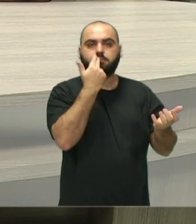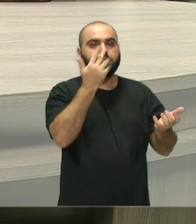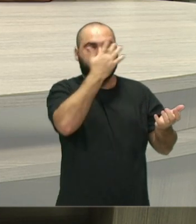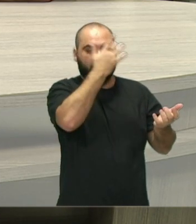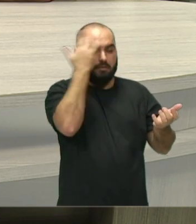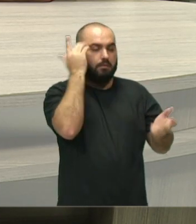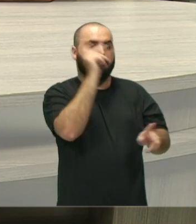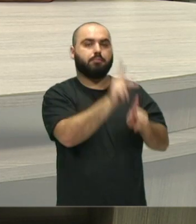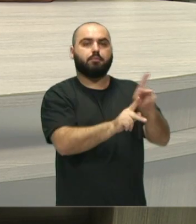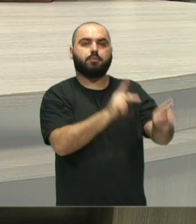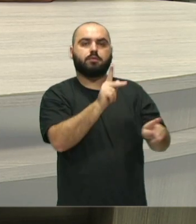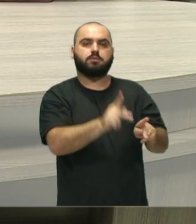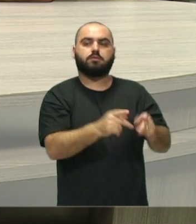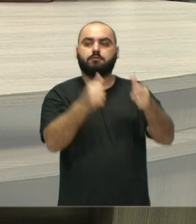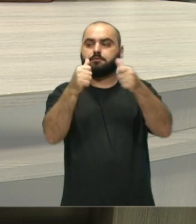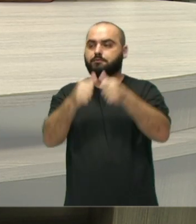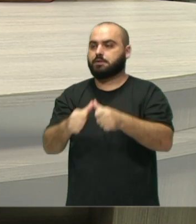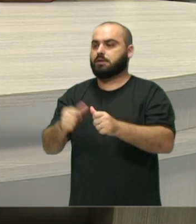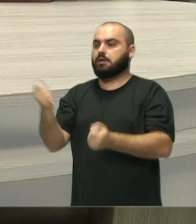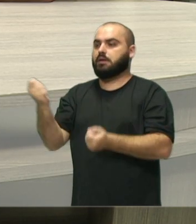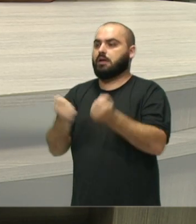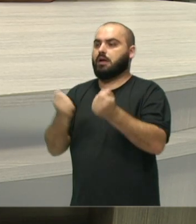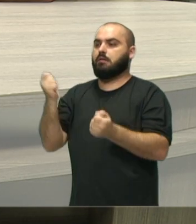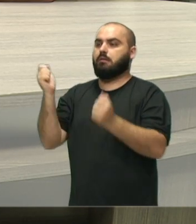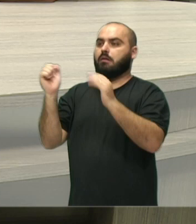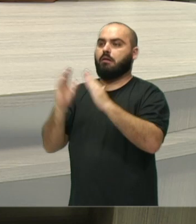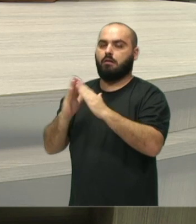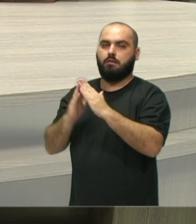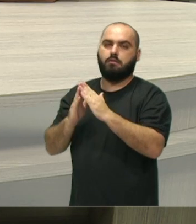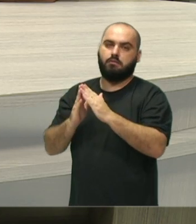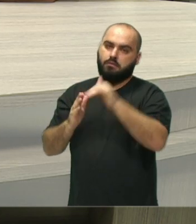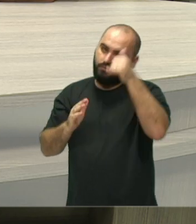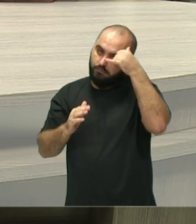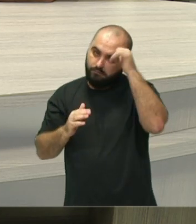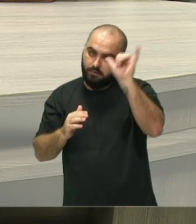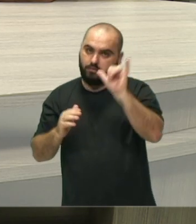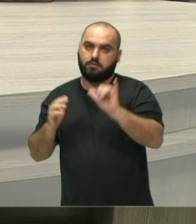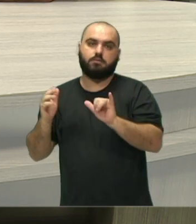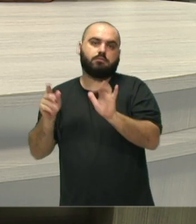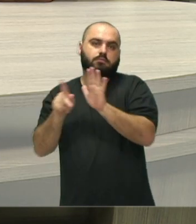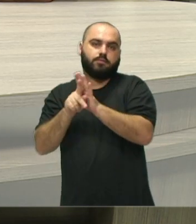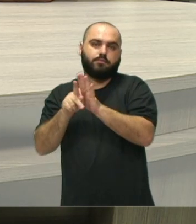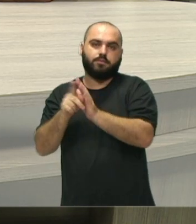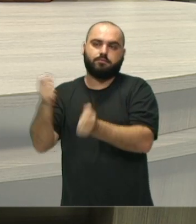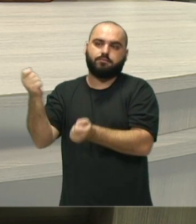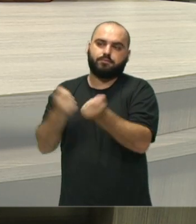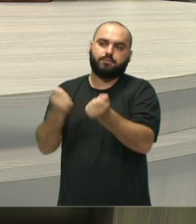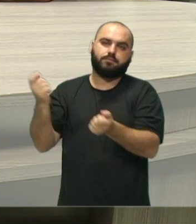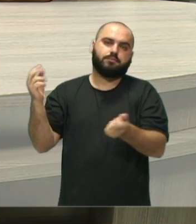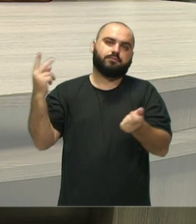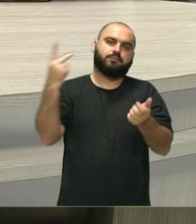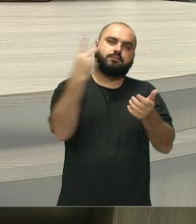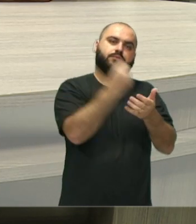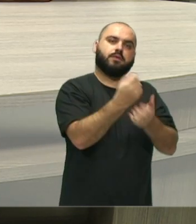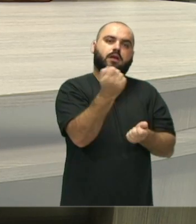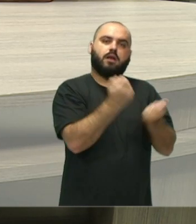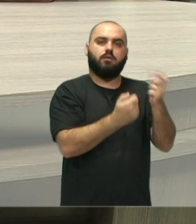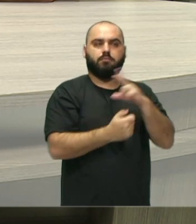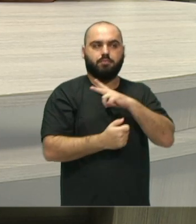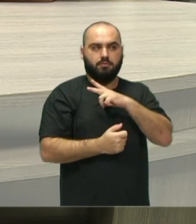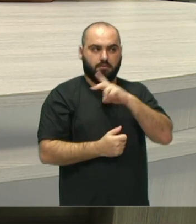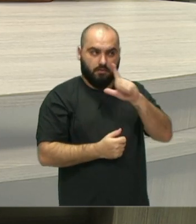que a população deixe o carro em casa e não faça esses microtrajetos com o seu carro